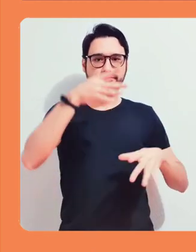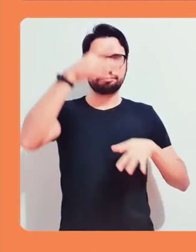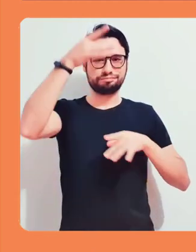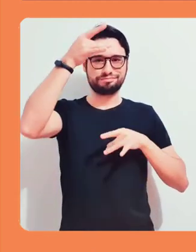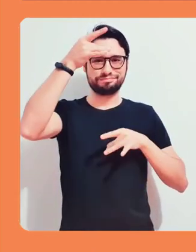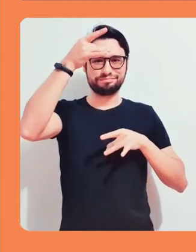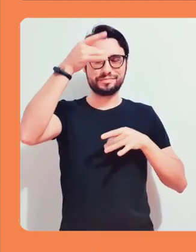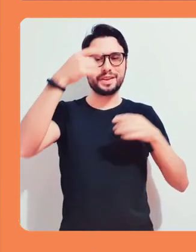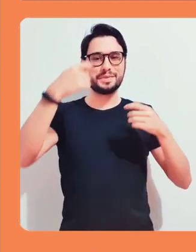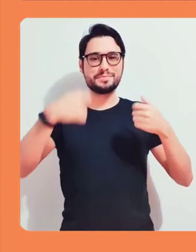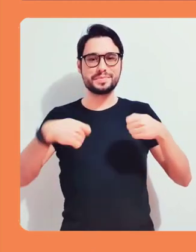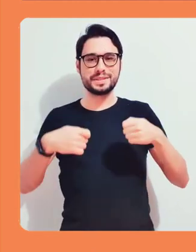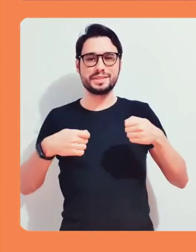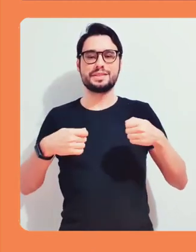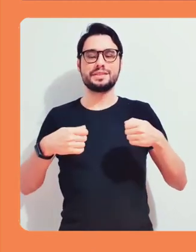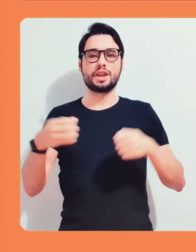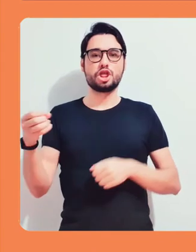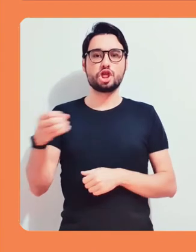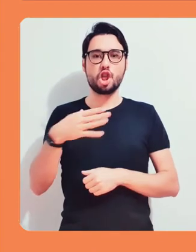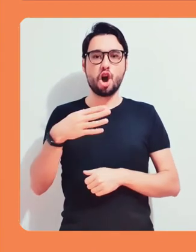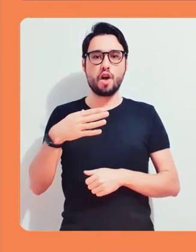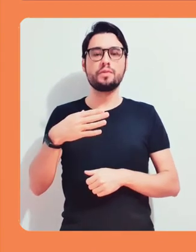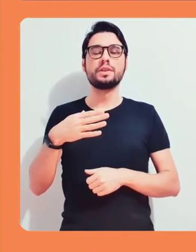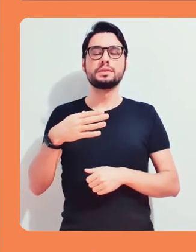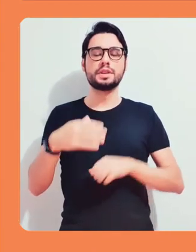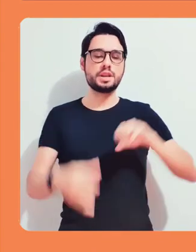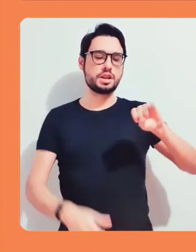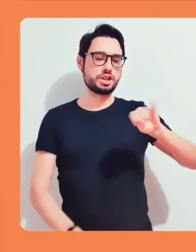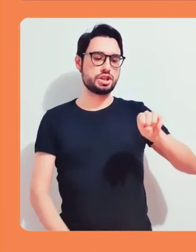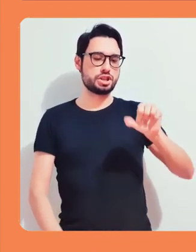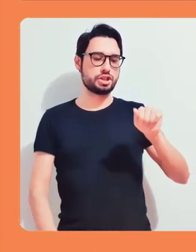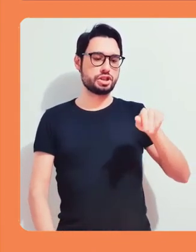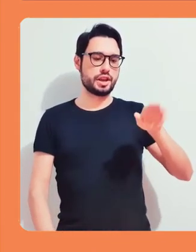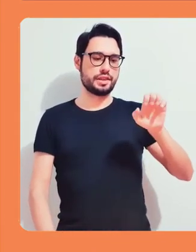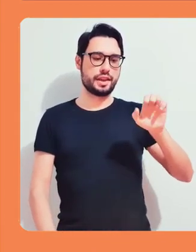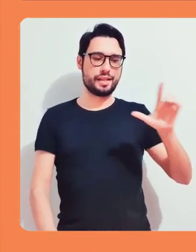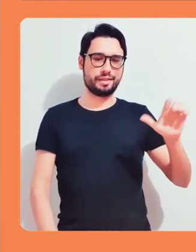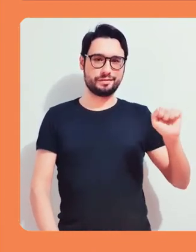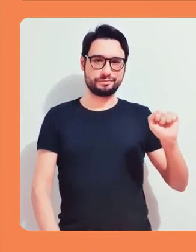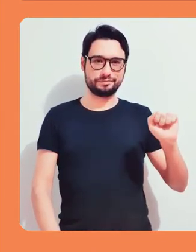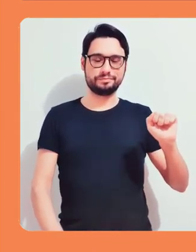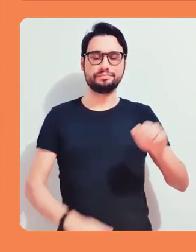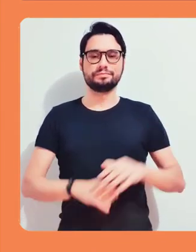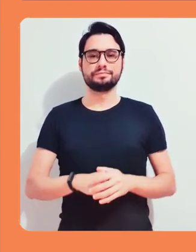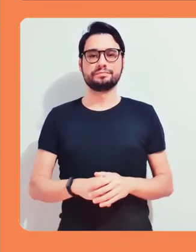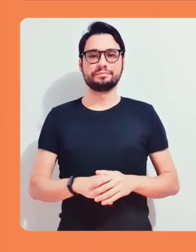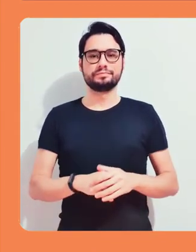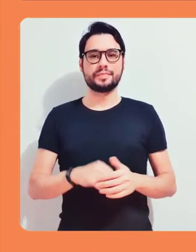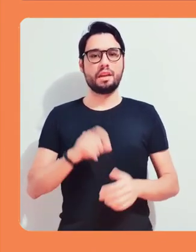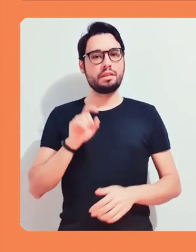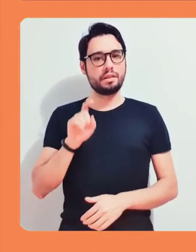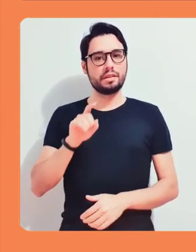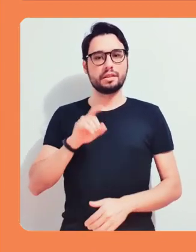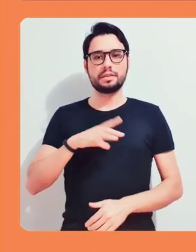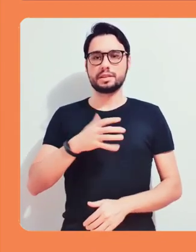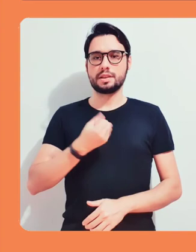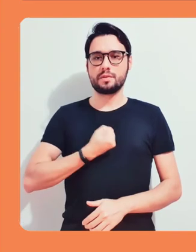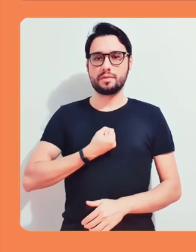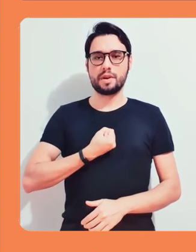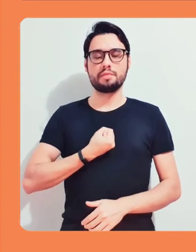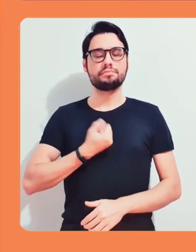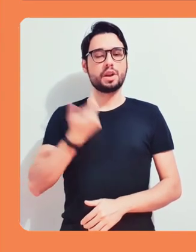exemplo, abrir numa nova janela ou abrir nessa mesma janela. Vamos colocar para abrir numa nova janela, e